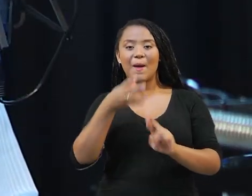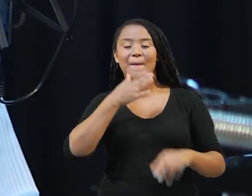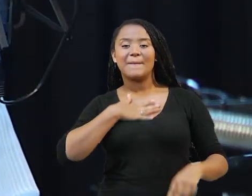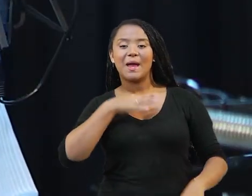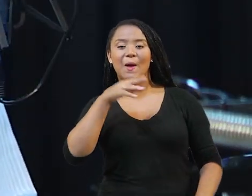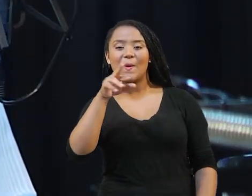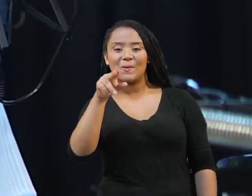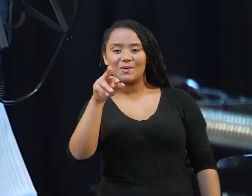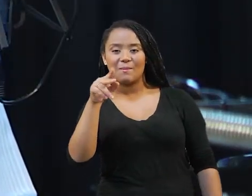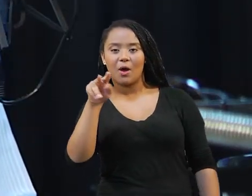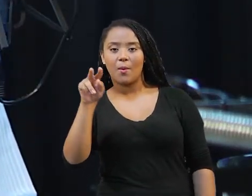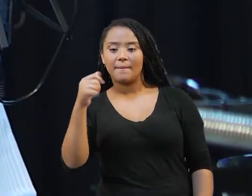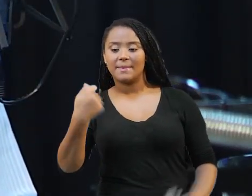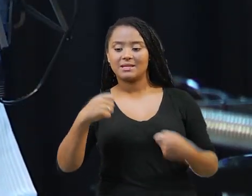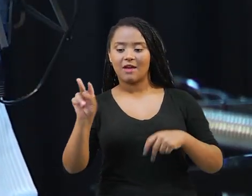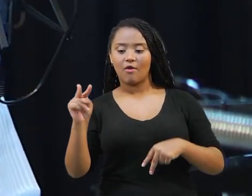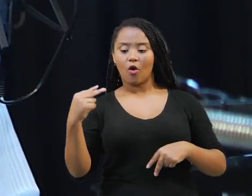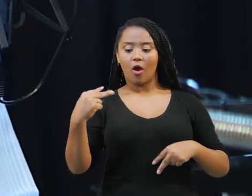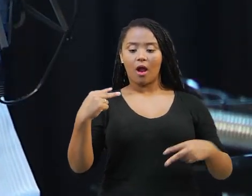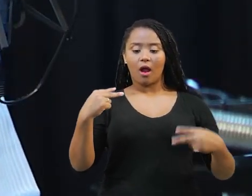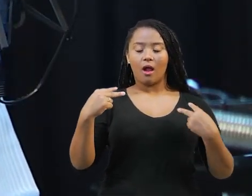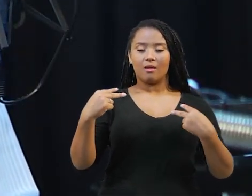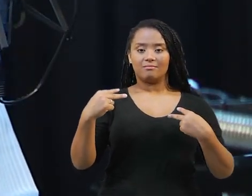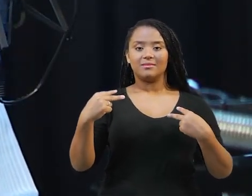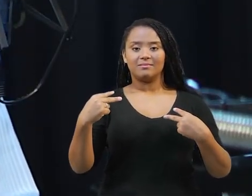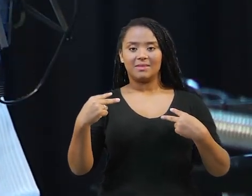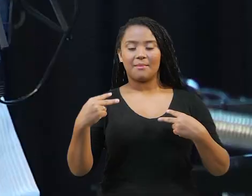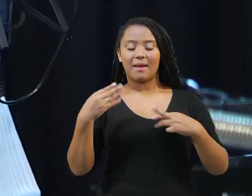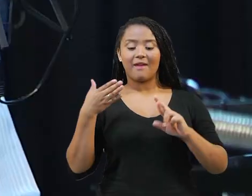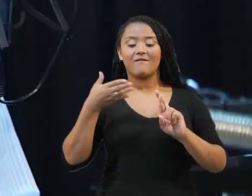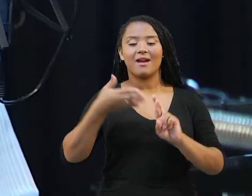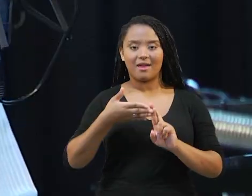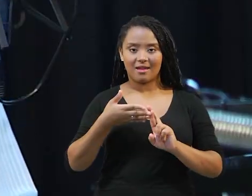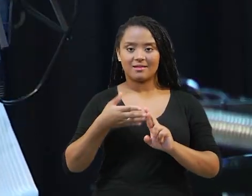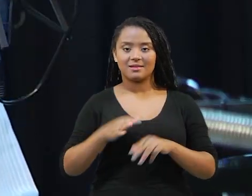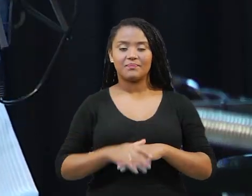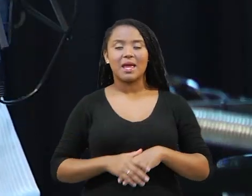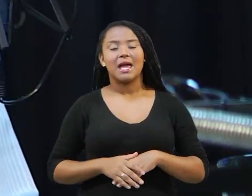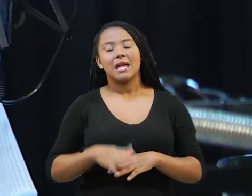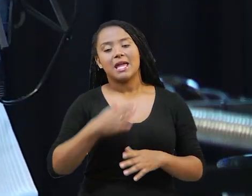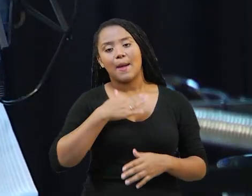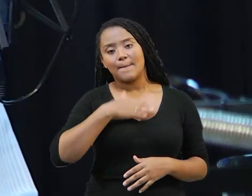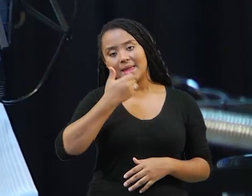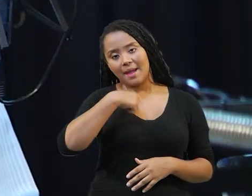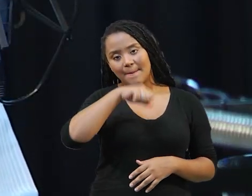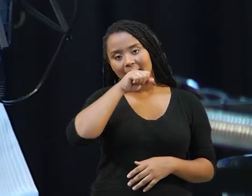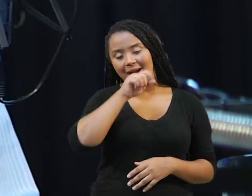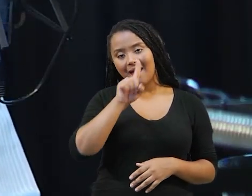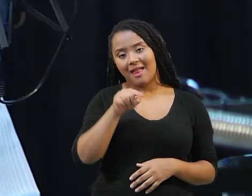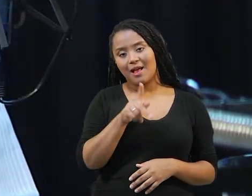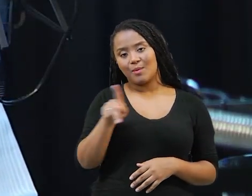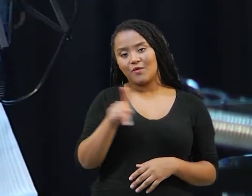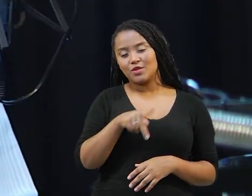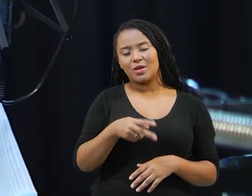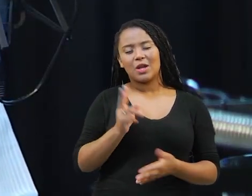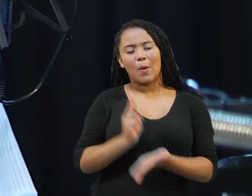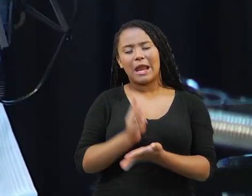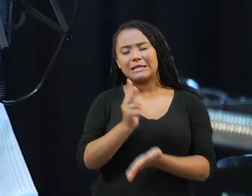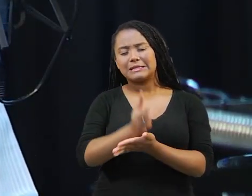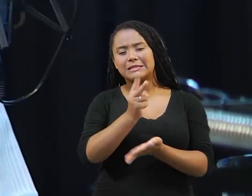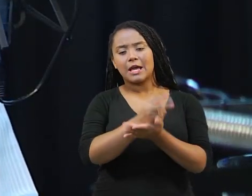né? Minha mãe era muito professora, né? Então ela sempre cuidou da educação dos filhos, né? Tenho muito a agradecer minha